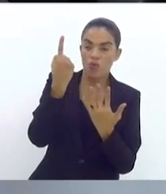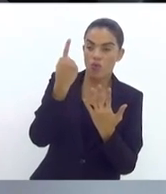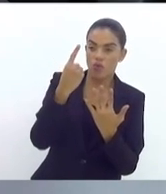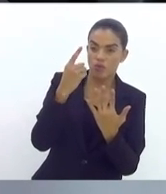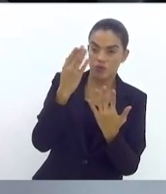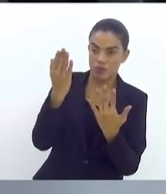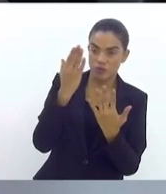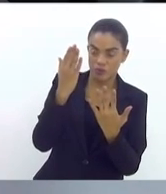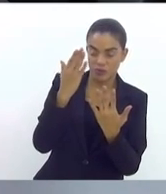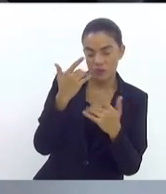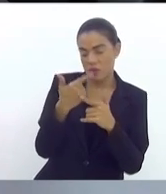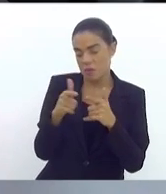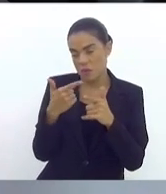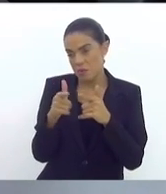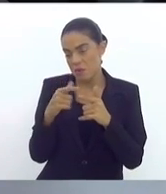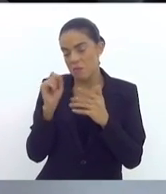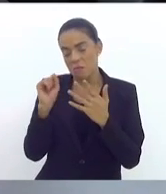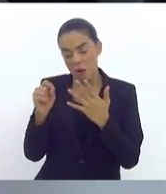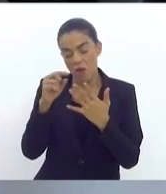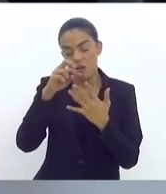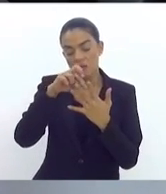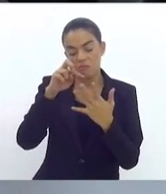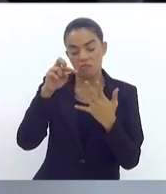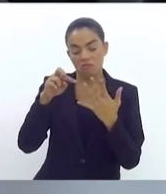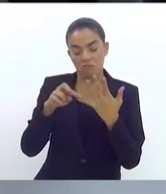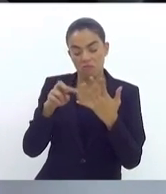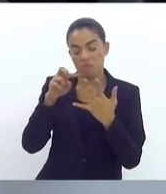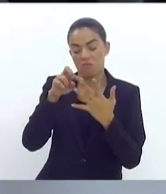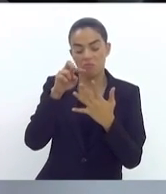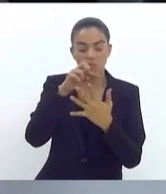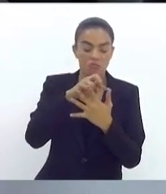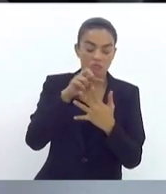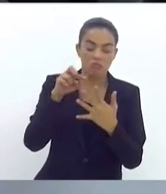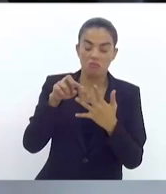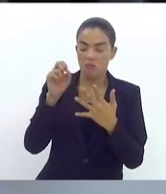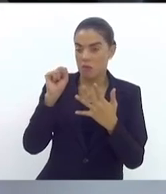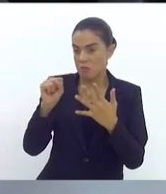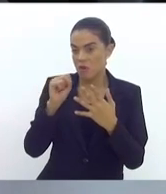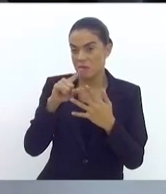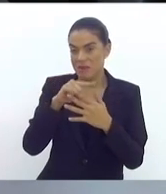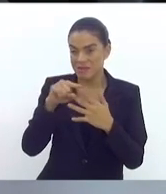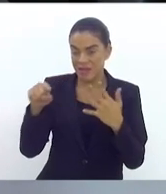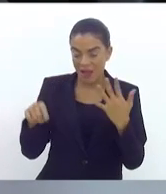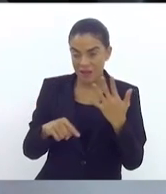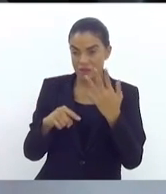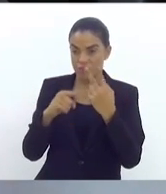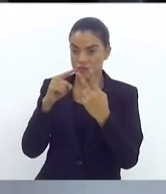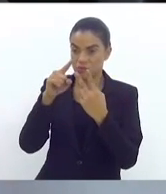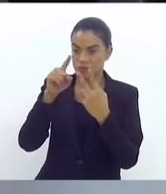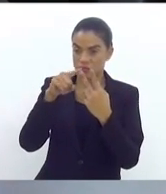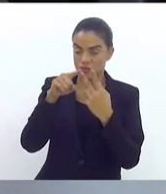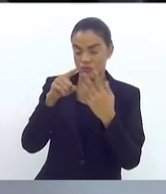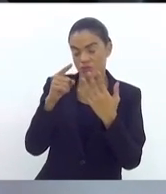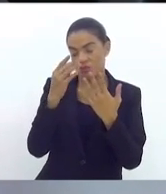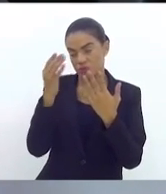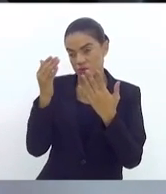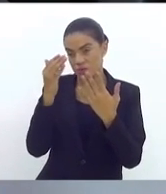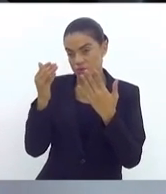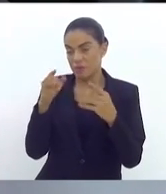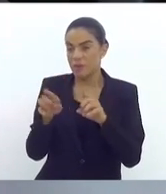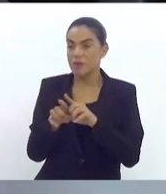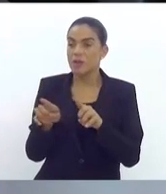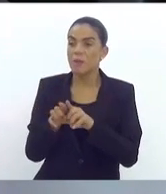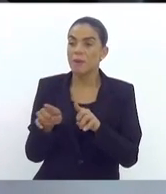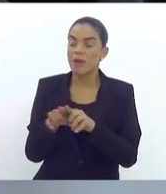há problema em você ter mais de um suspeito, mas em cada alinhamento deve haver apenas um suspeito. Outro fator relevante é o tamanho